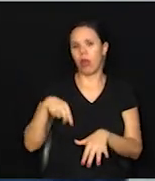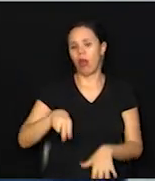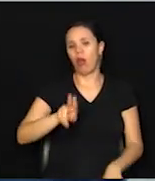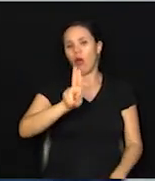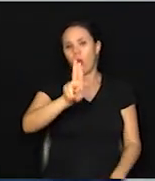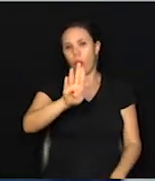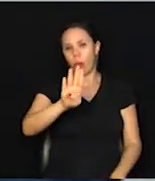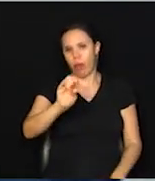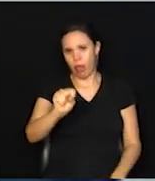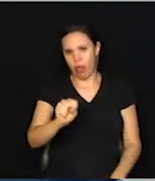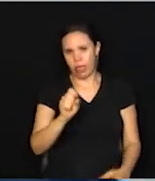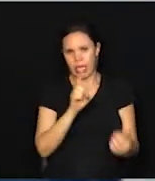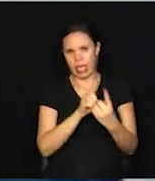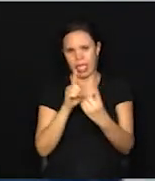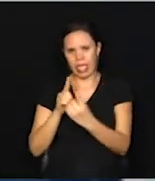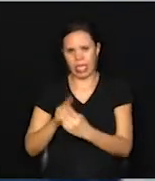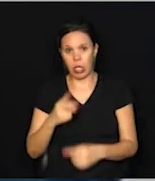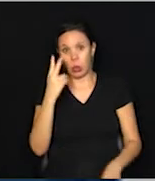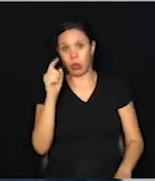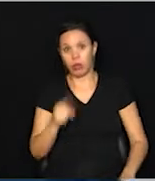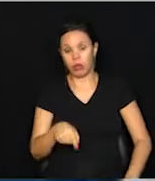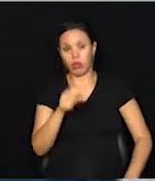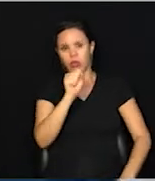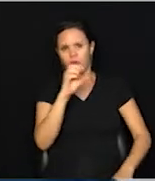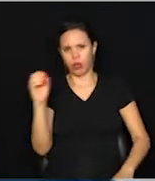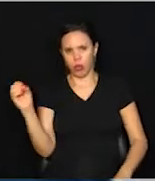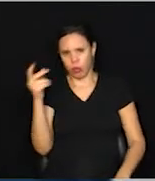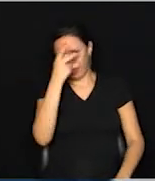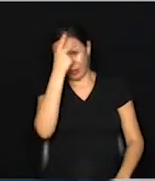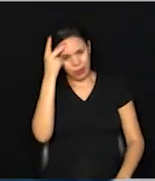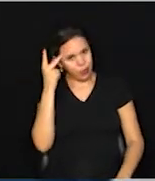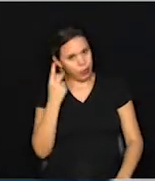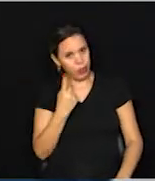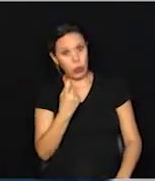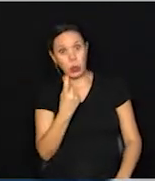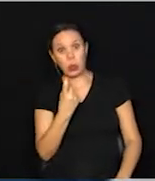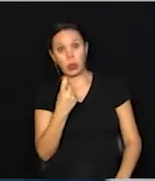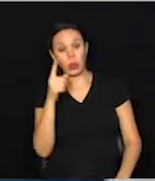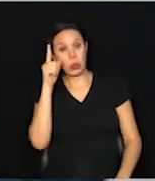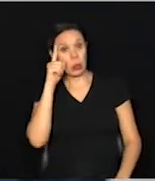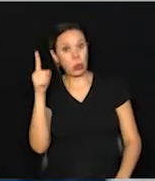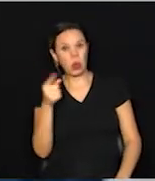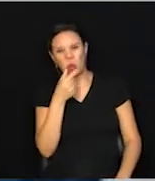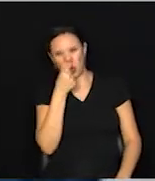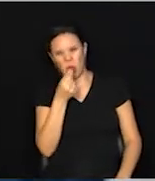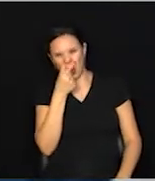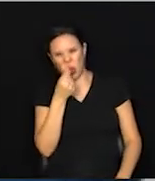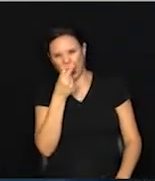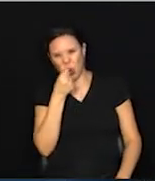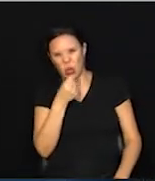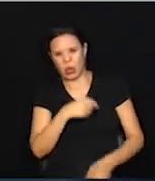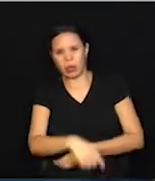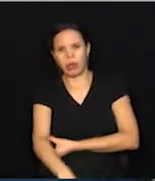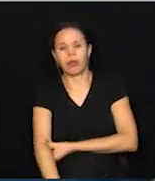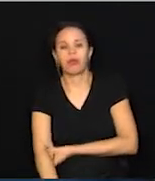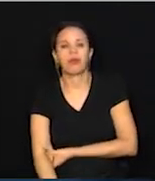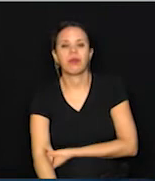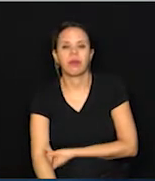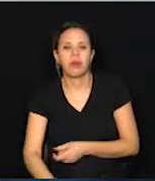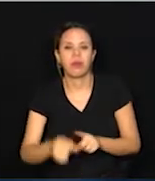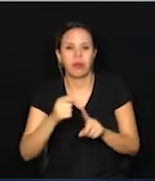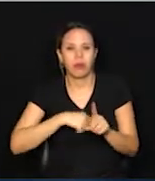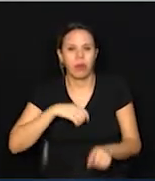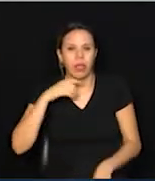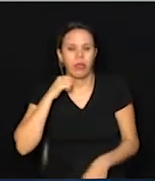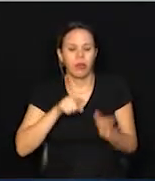chegaram a atender 2.800 pessoas num único dia com síndrome gripal. Nesse mês de abril, eu estou